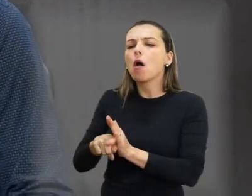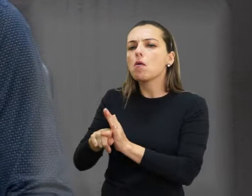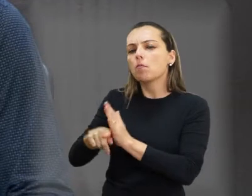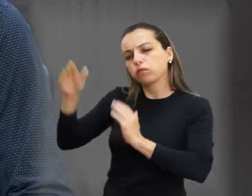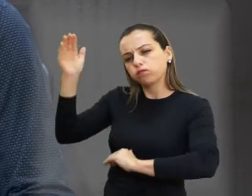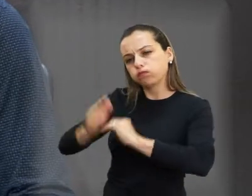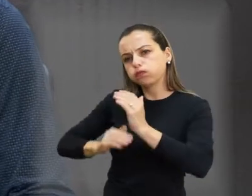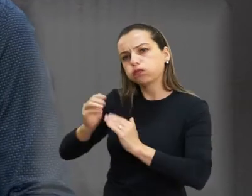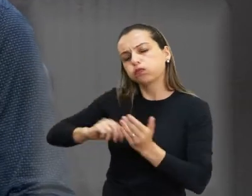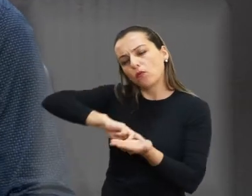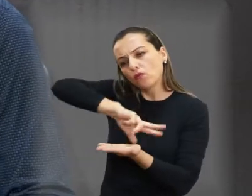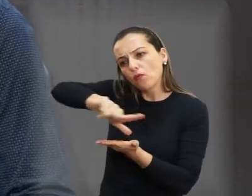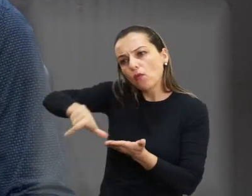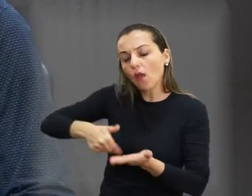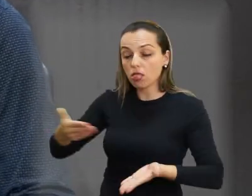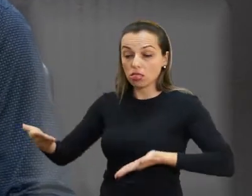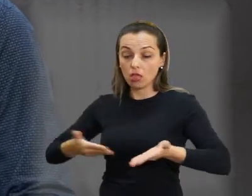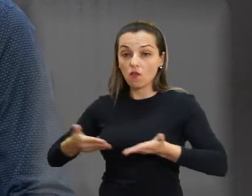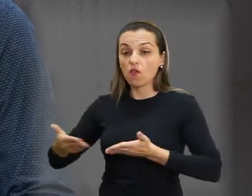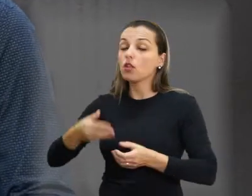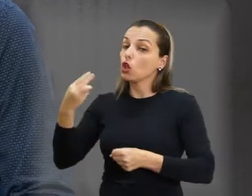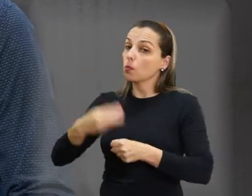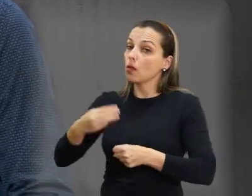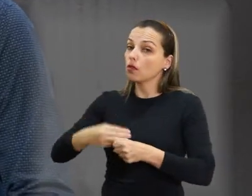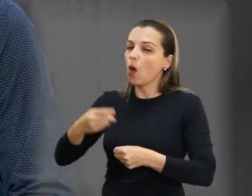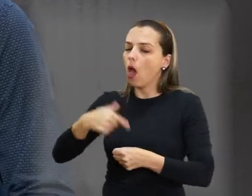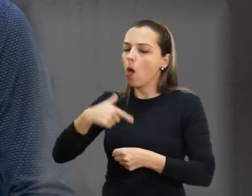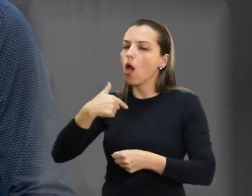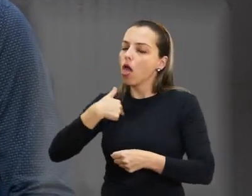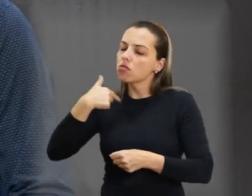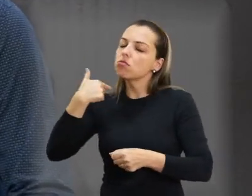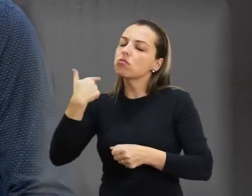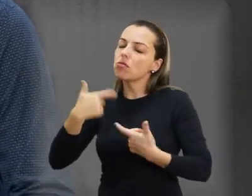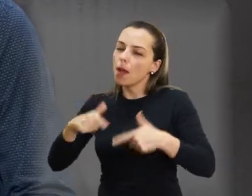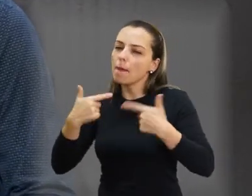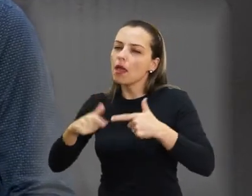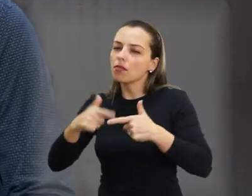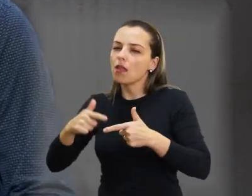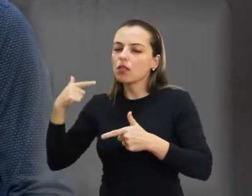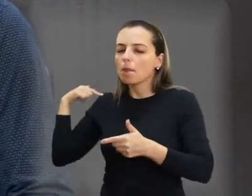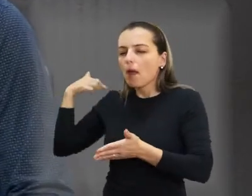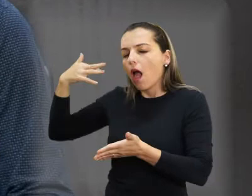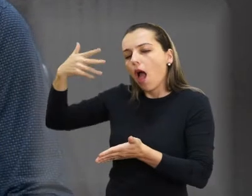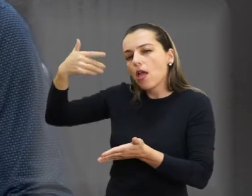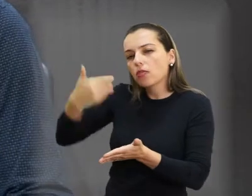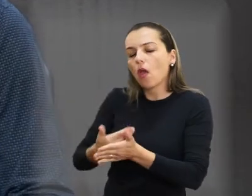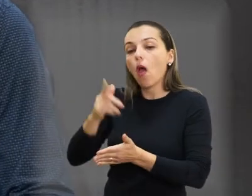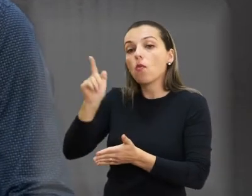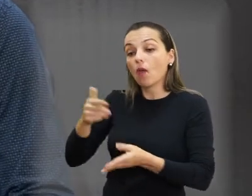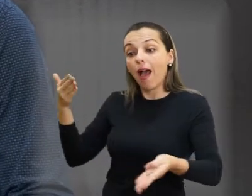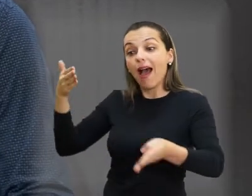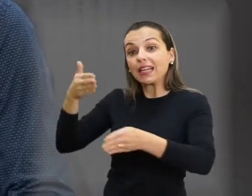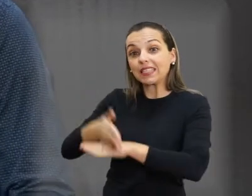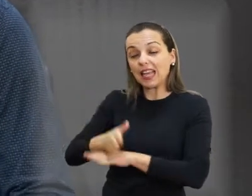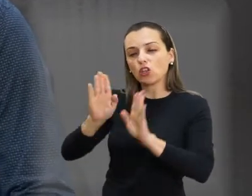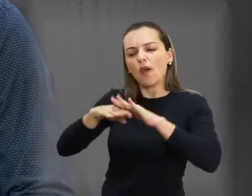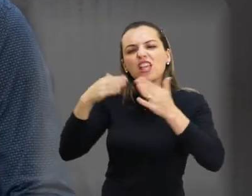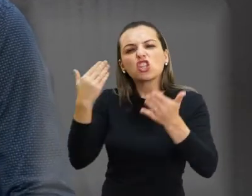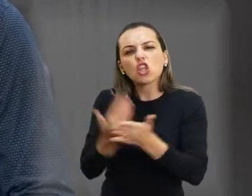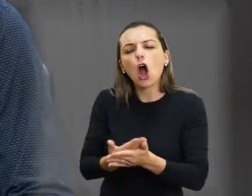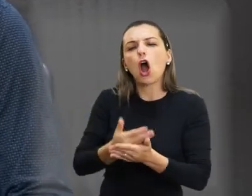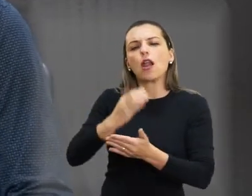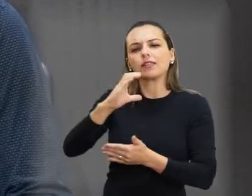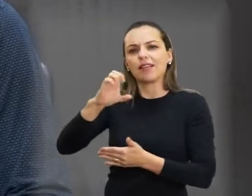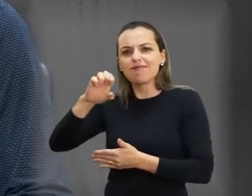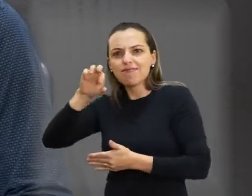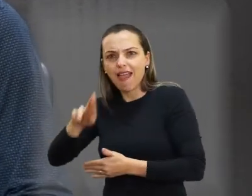fazer em 2017, logo no comecinho do mandato, foi visitar todos os CRs, SECs e IMFs da nossa escola, ou seja, todas as creches e